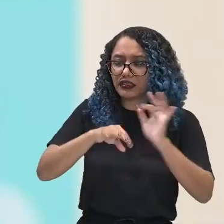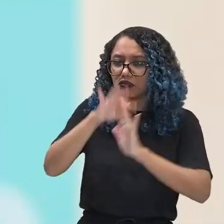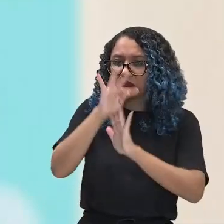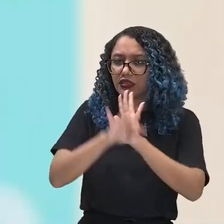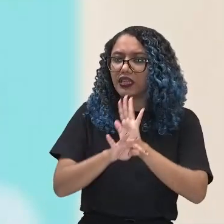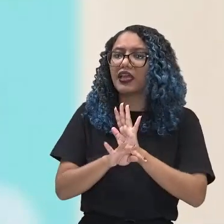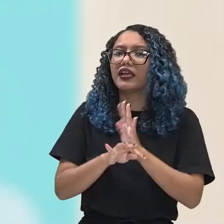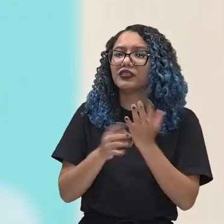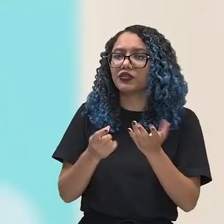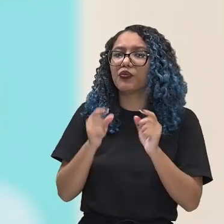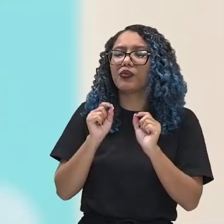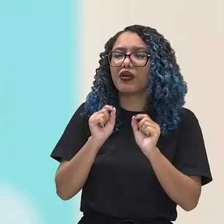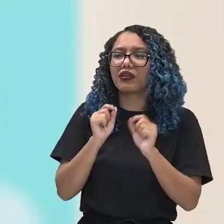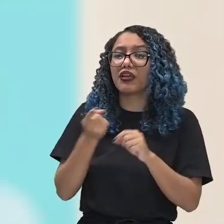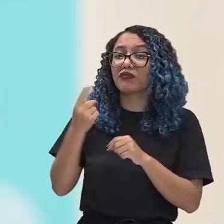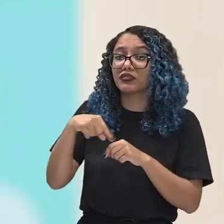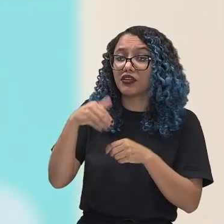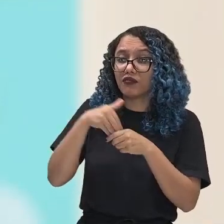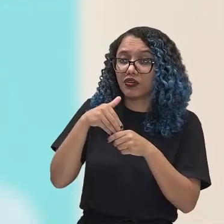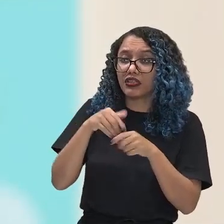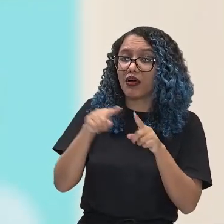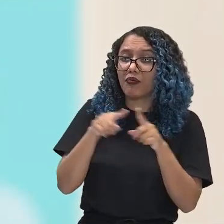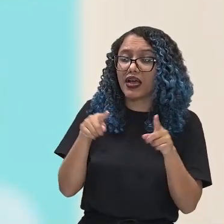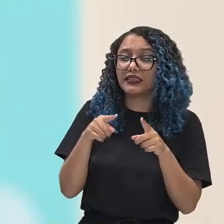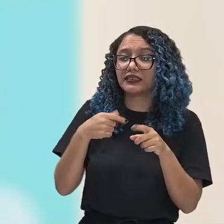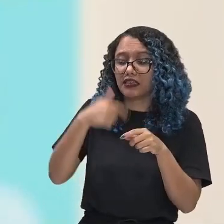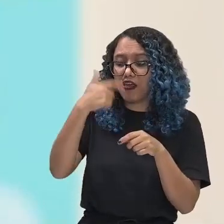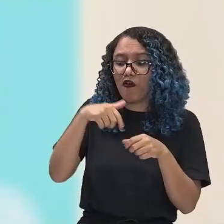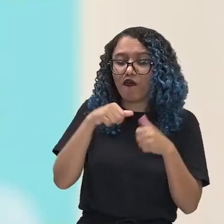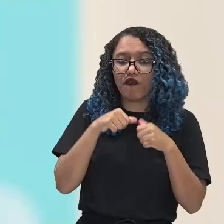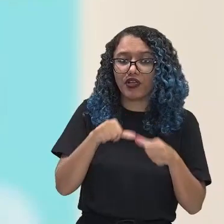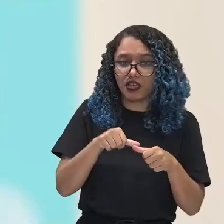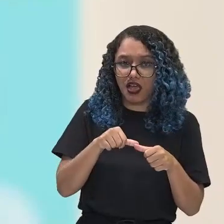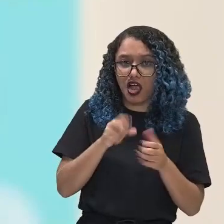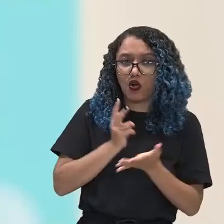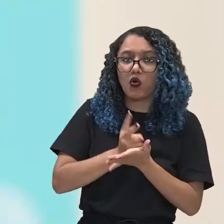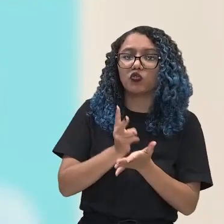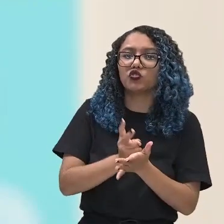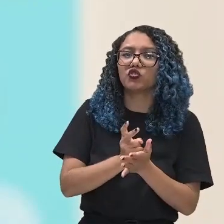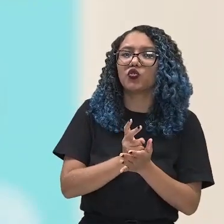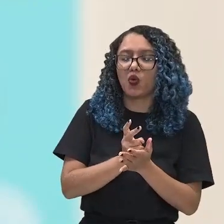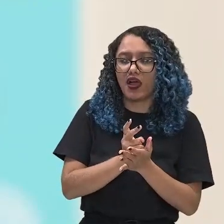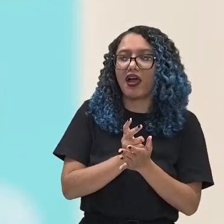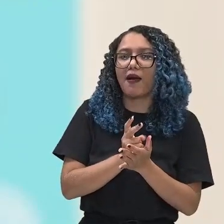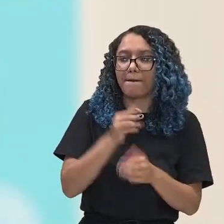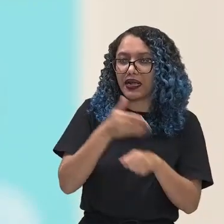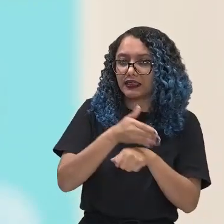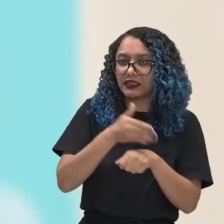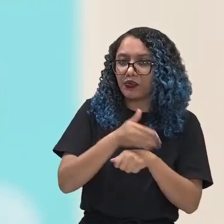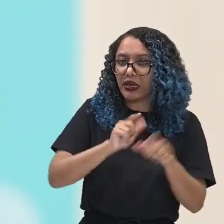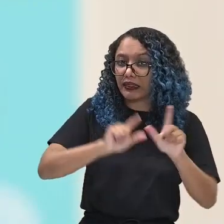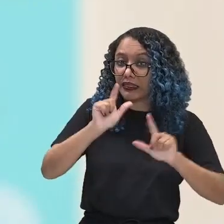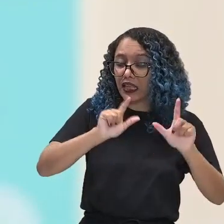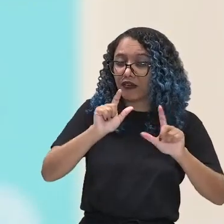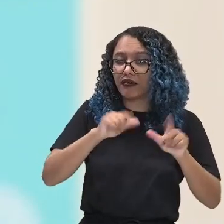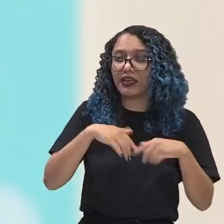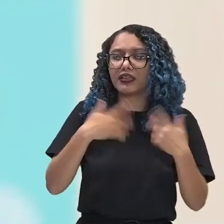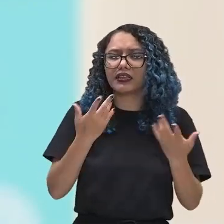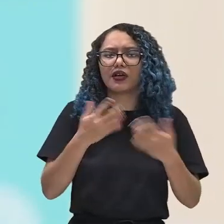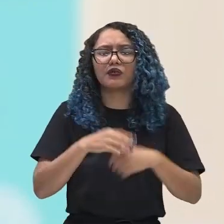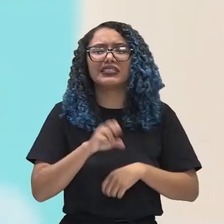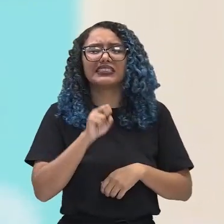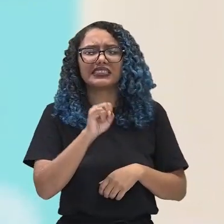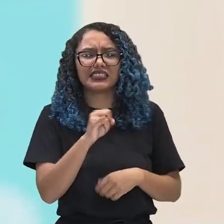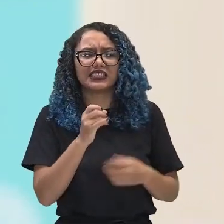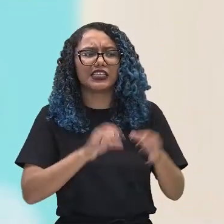em mim, a fim de que eu fique, por exemplo, no programa. Então, quando eu faço esse processo de convencimento, eu construo uma ideia, eu